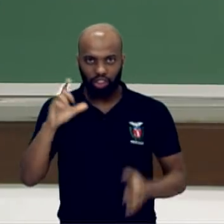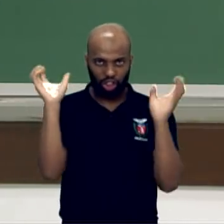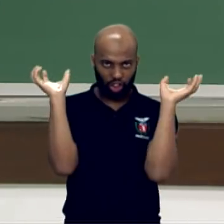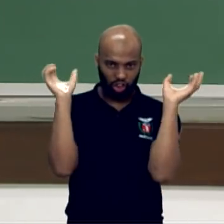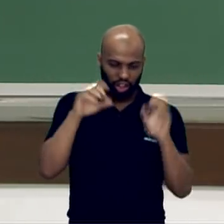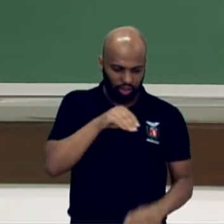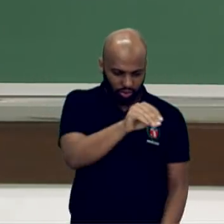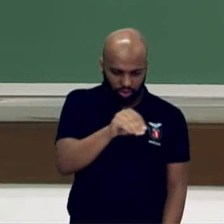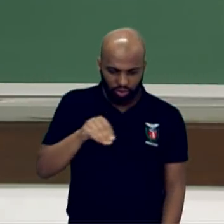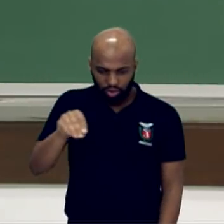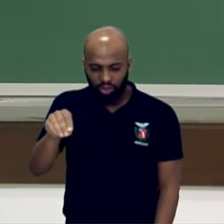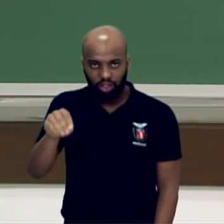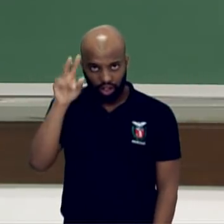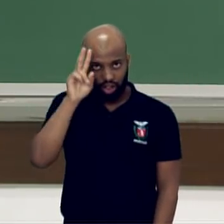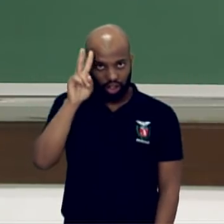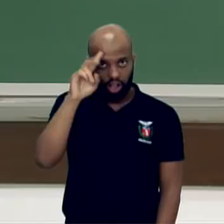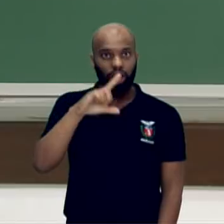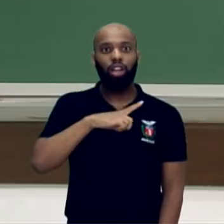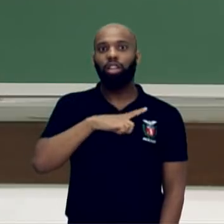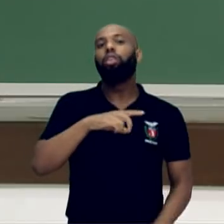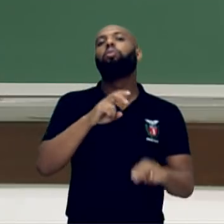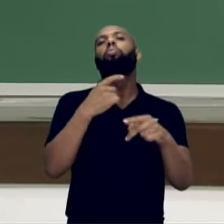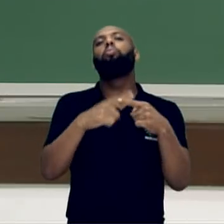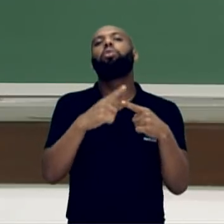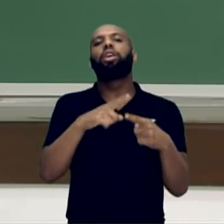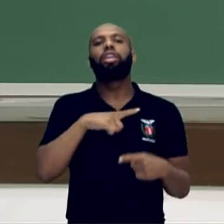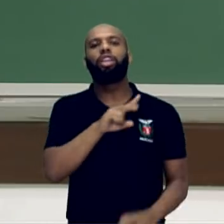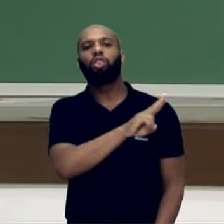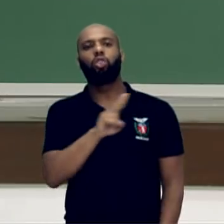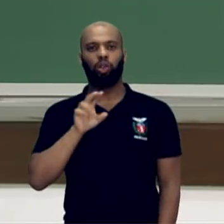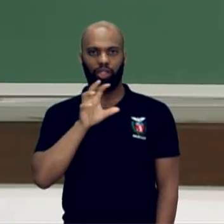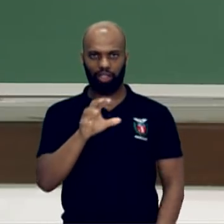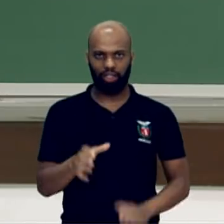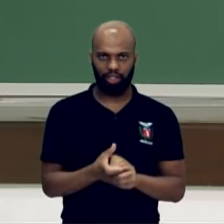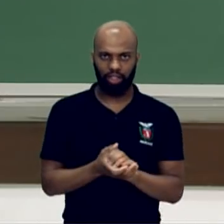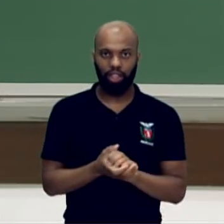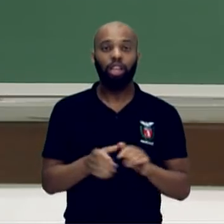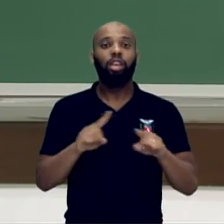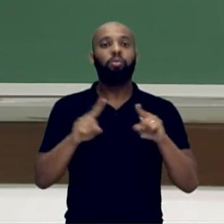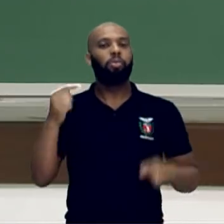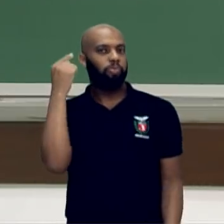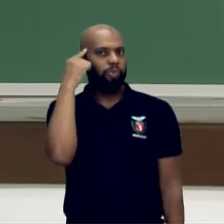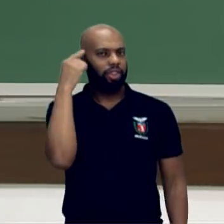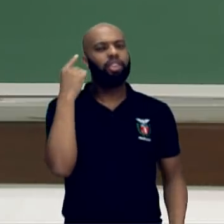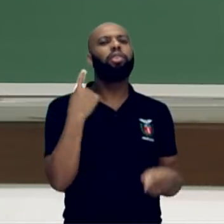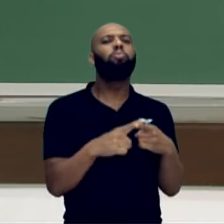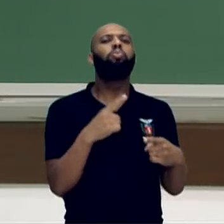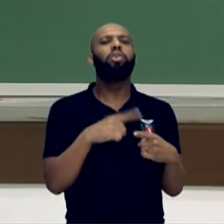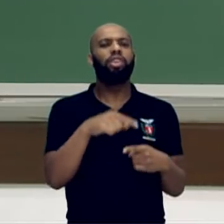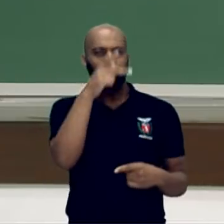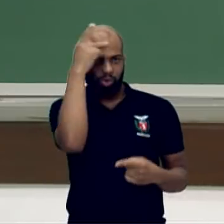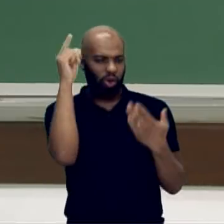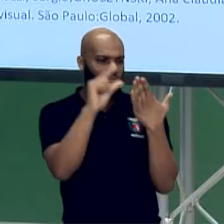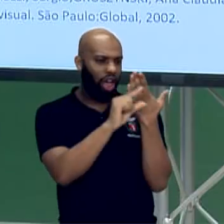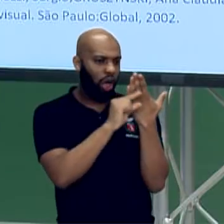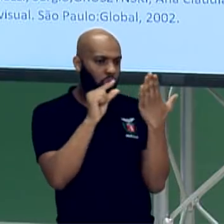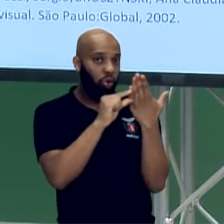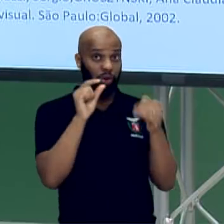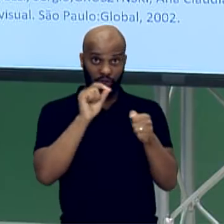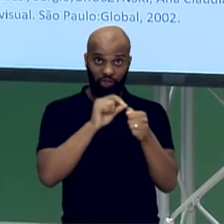que esse poema tem esse nome. A questão é para vocês pensarem, por que será que o autor